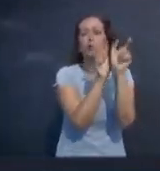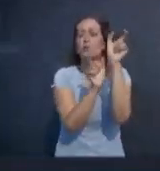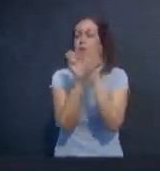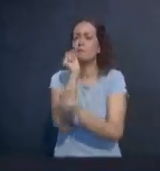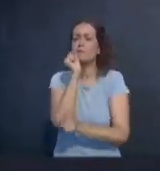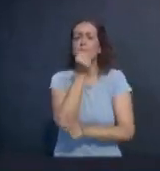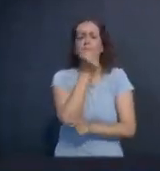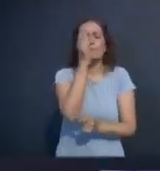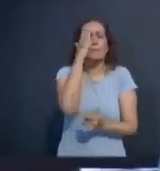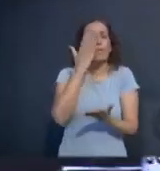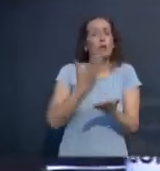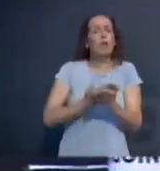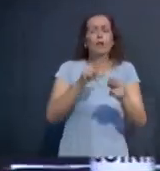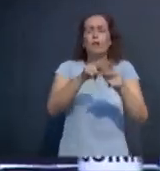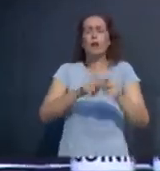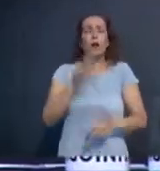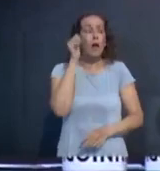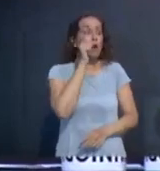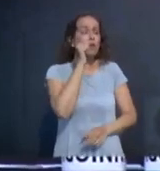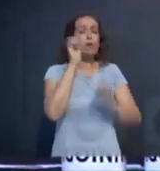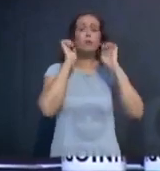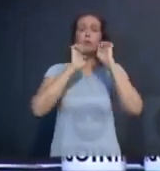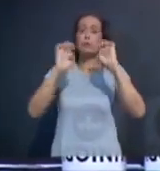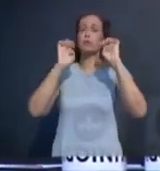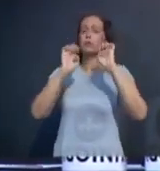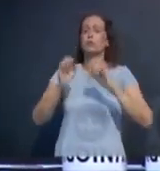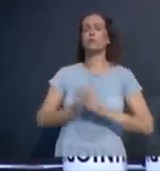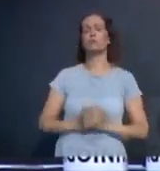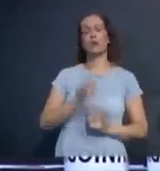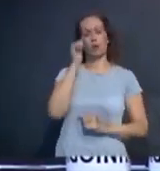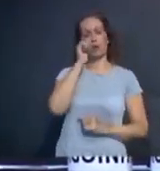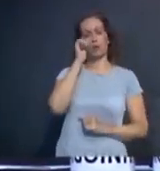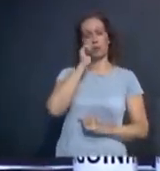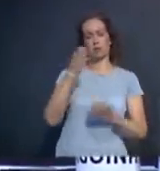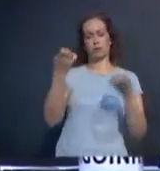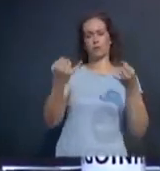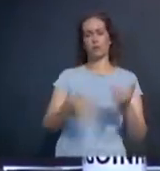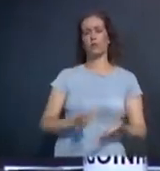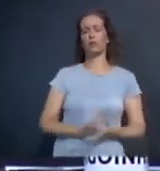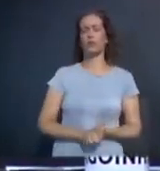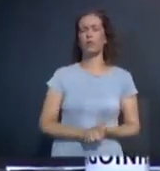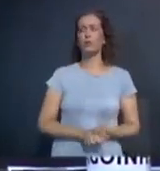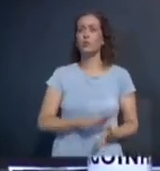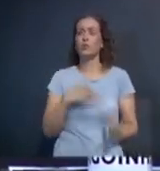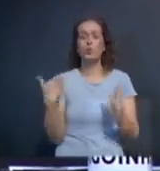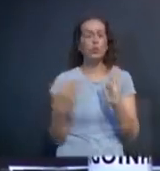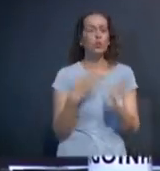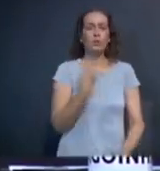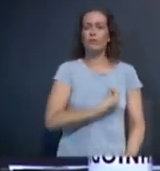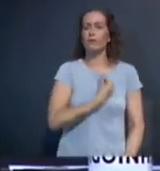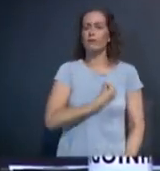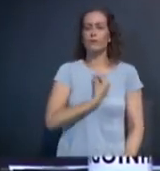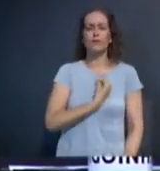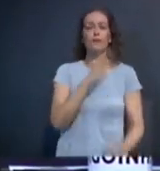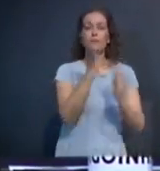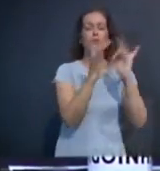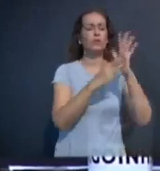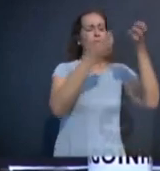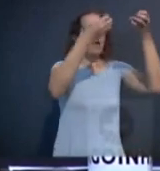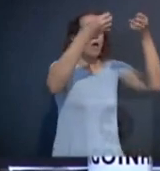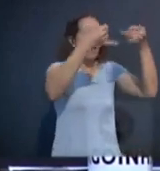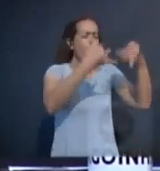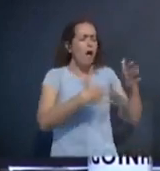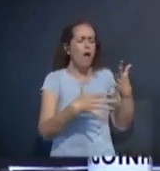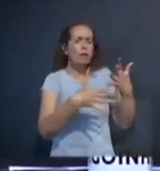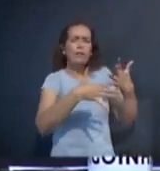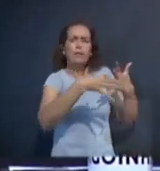em virtude do testemunho da mulher que anunciou. Ele me disse tudo quanto tenho feito. Mas observe agora aqui